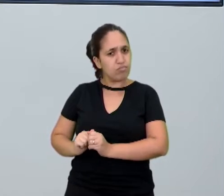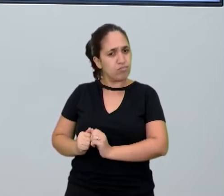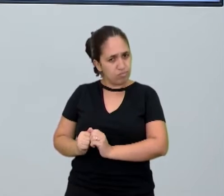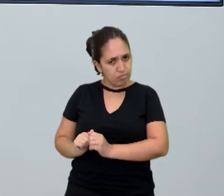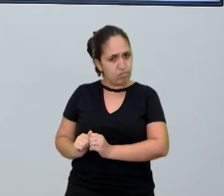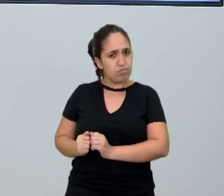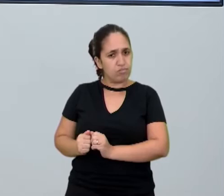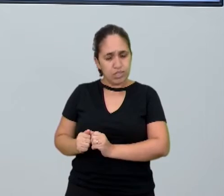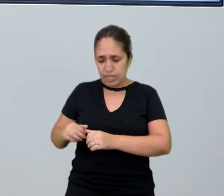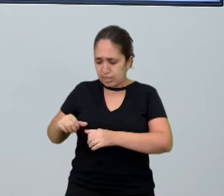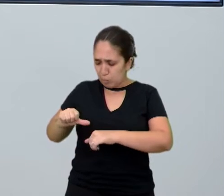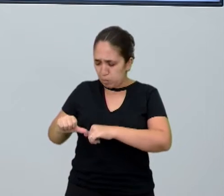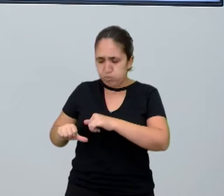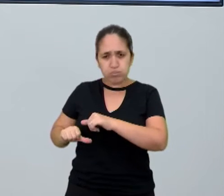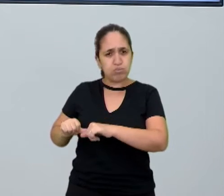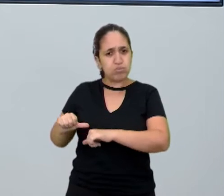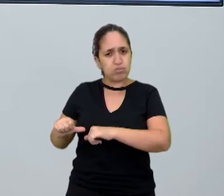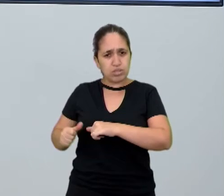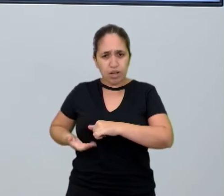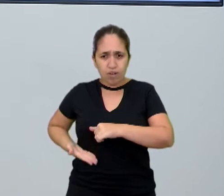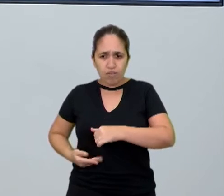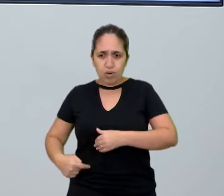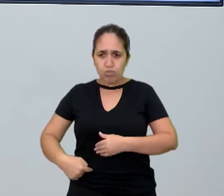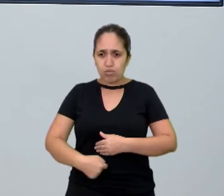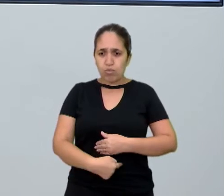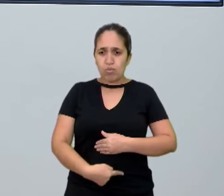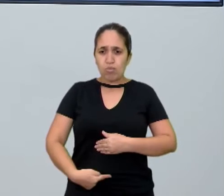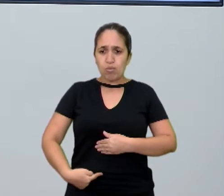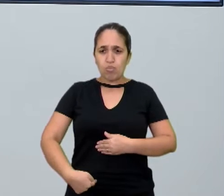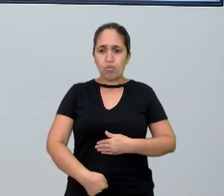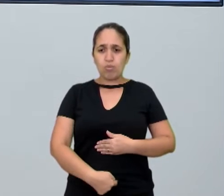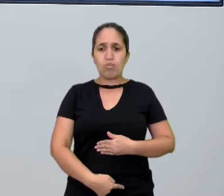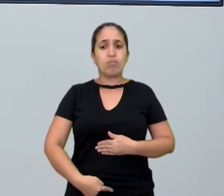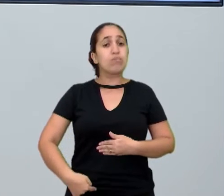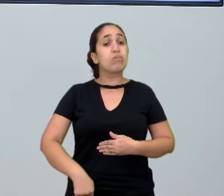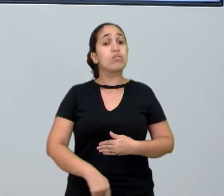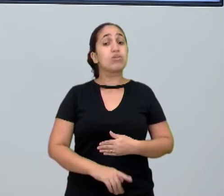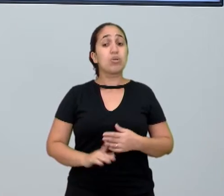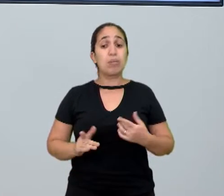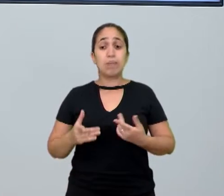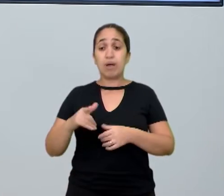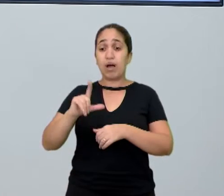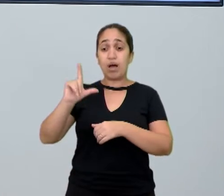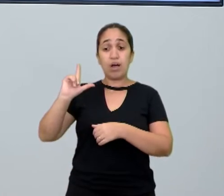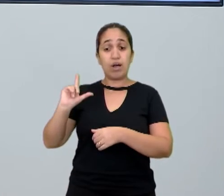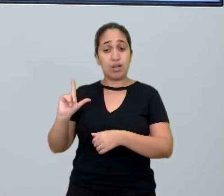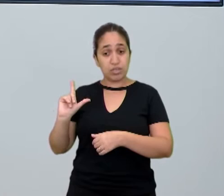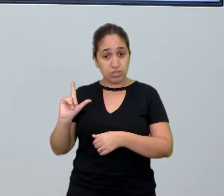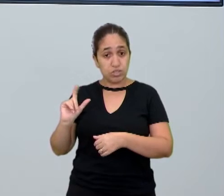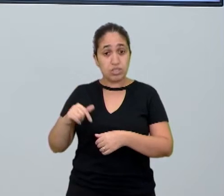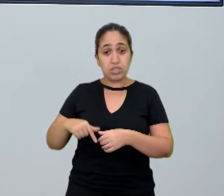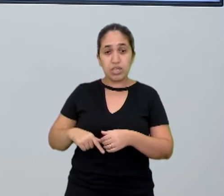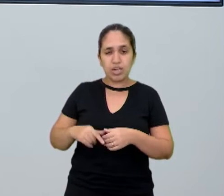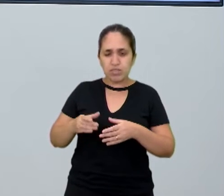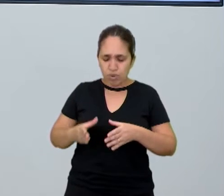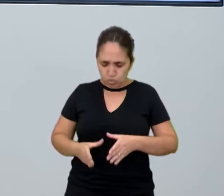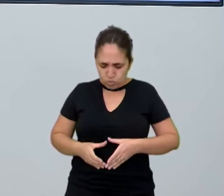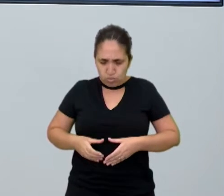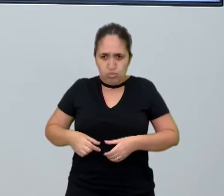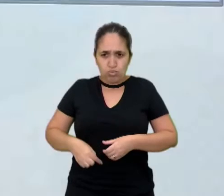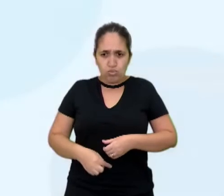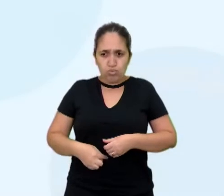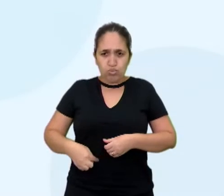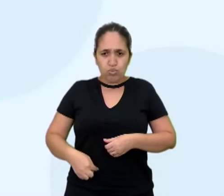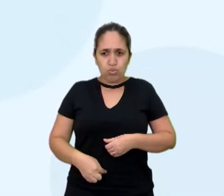passam para o intestino. Só que antes deles passarem por intestino, eles passam por uma região que a gente chama ali